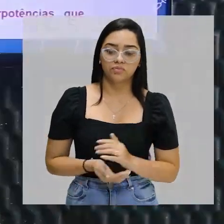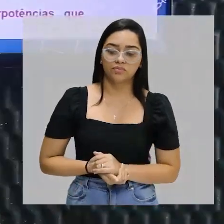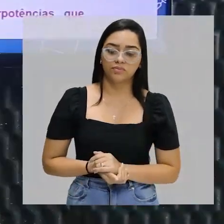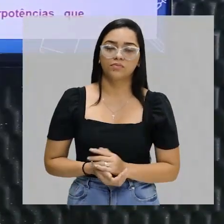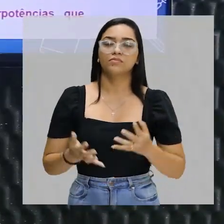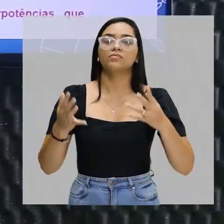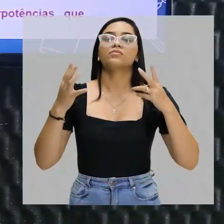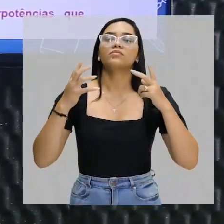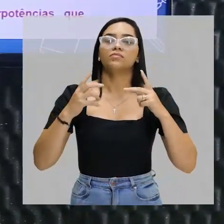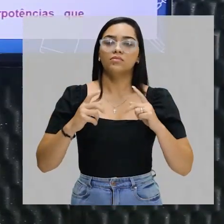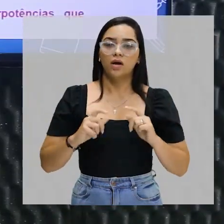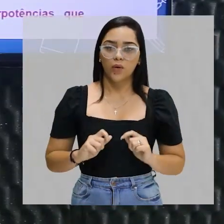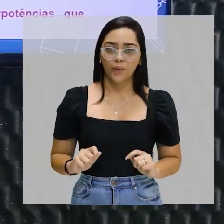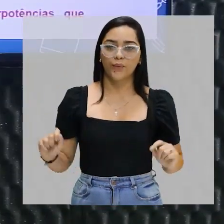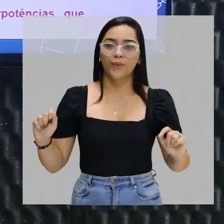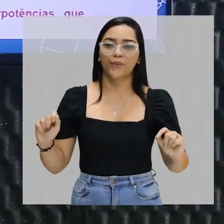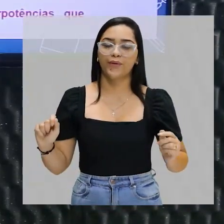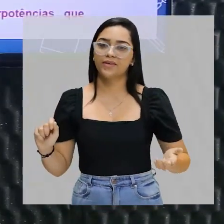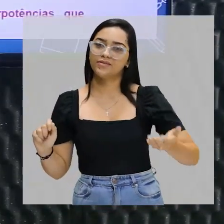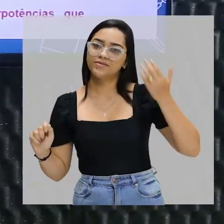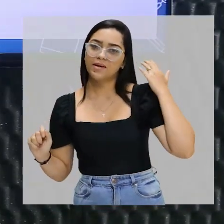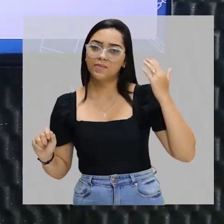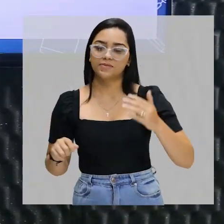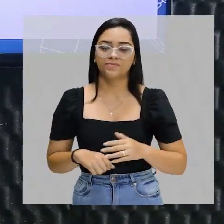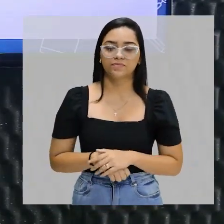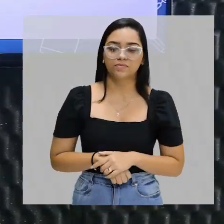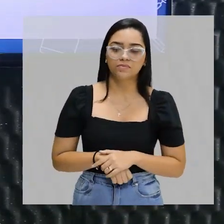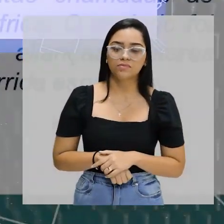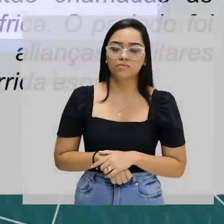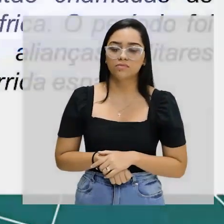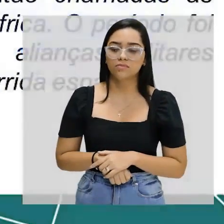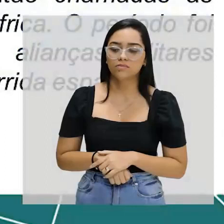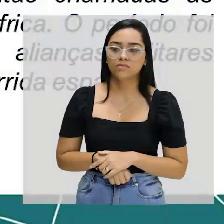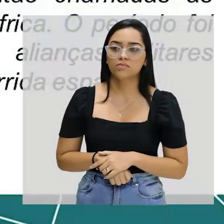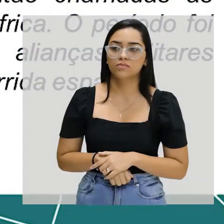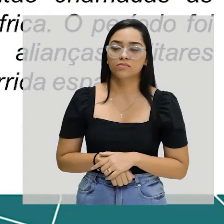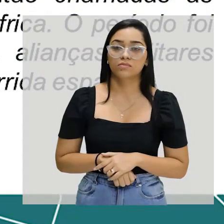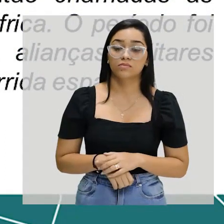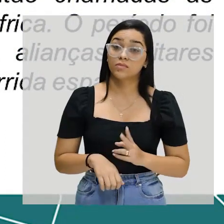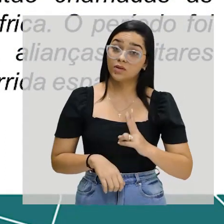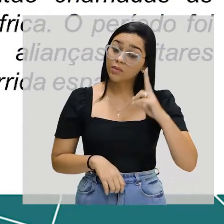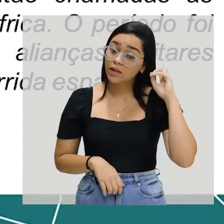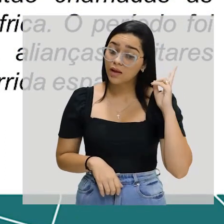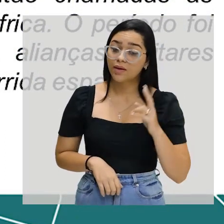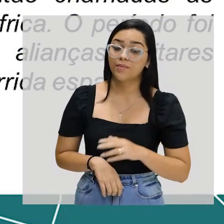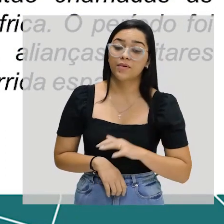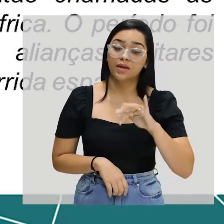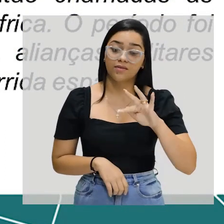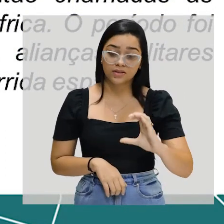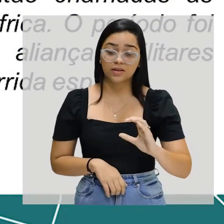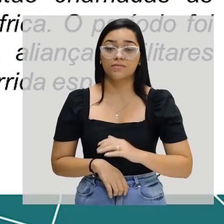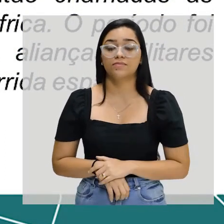respira Bora evoluir que tem mais coisas olha essa questão também de vestibular do IFC